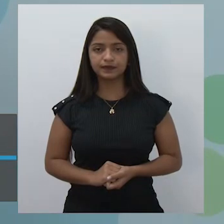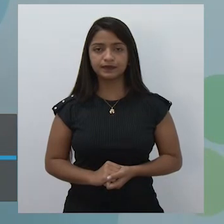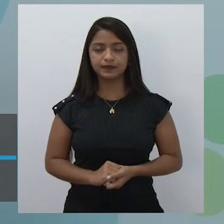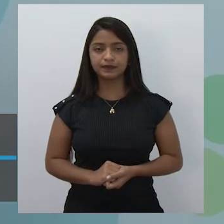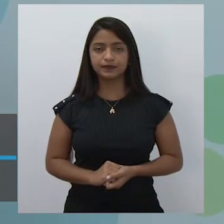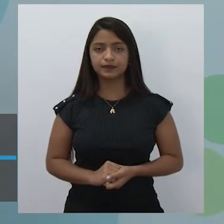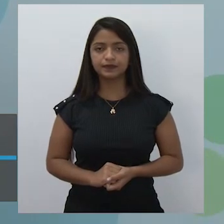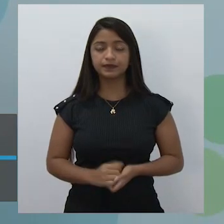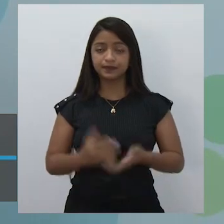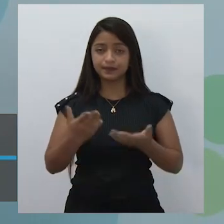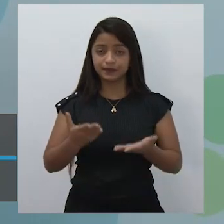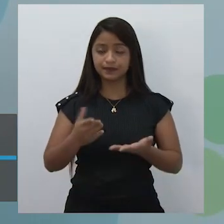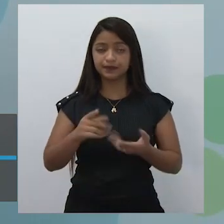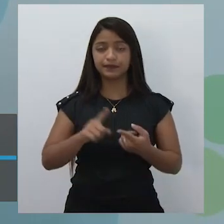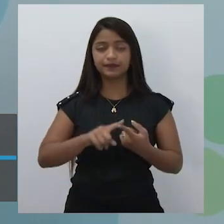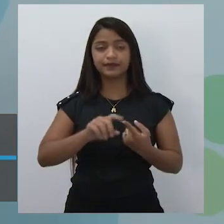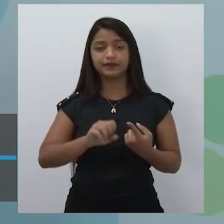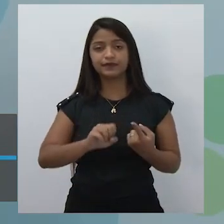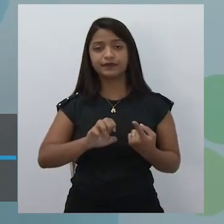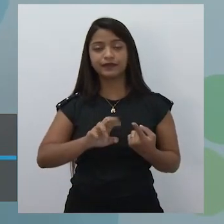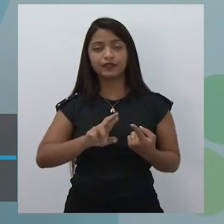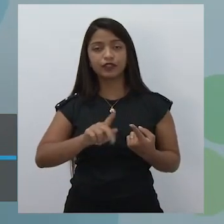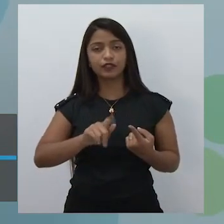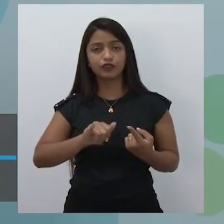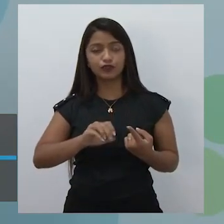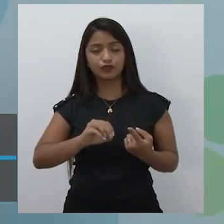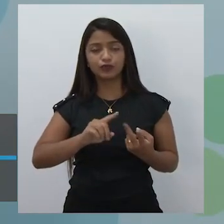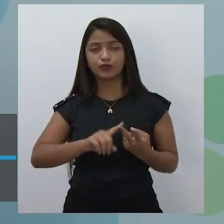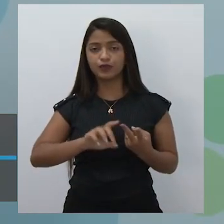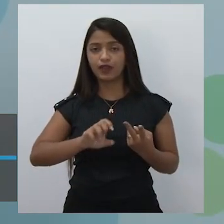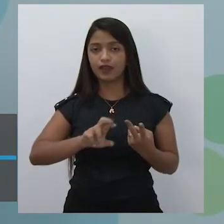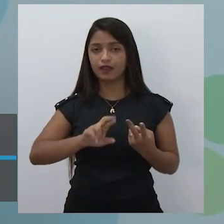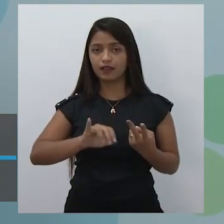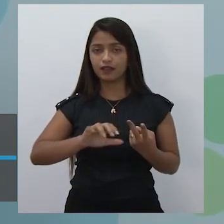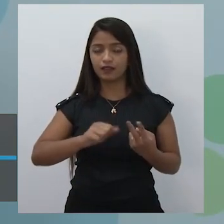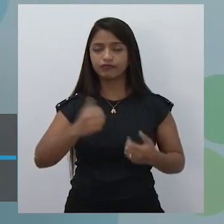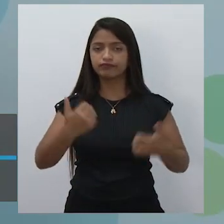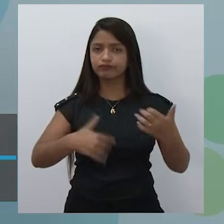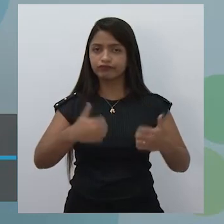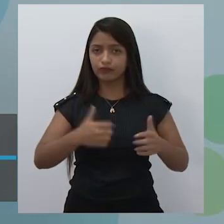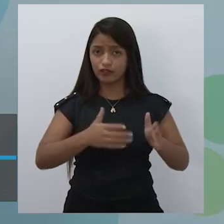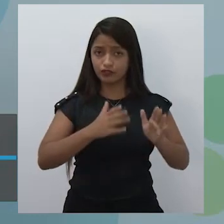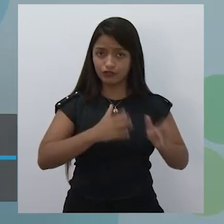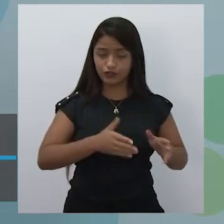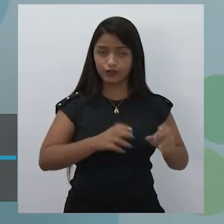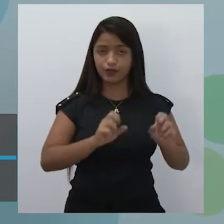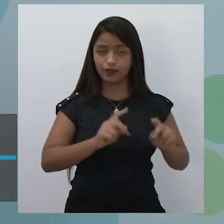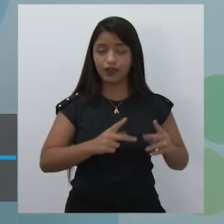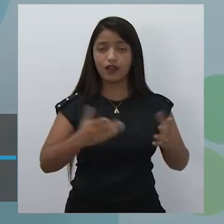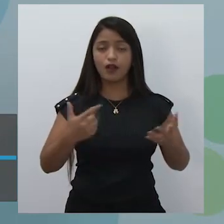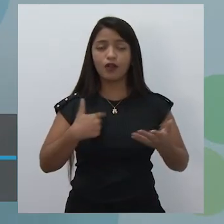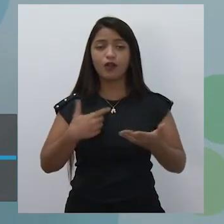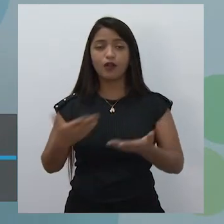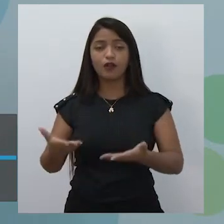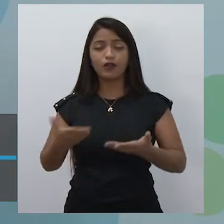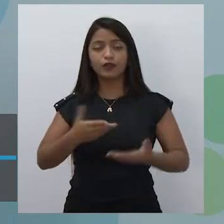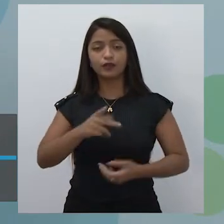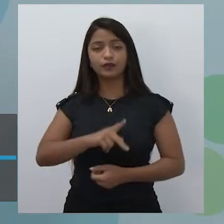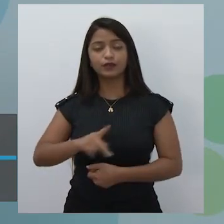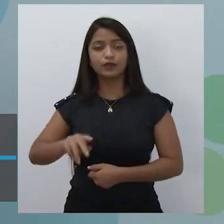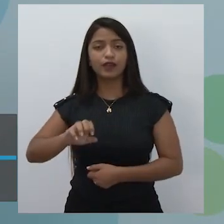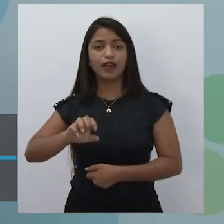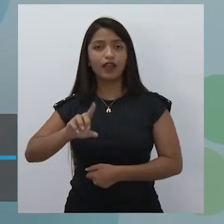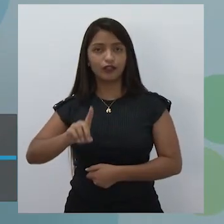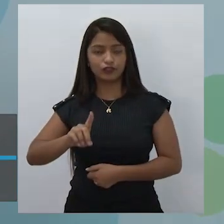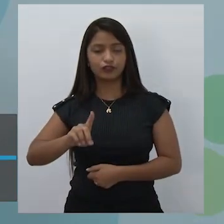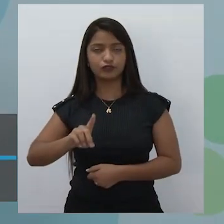Sérgio e a Érica acabaram de falar. Agora a gente chama o professor Ed, que vai falar em nome da professora Clarissa também,